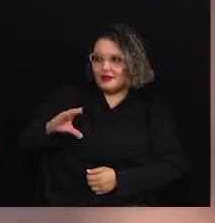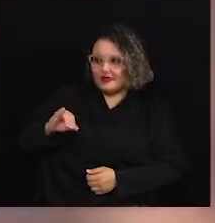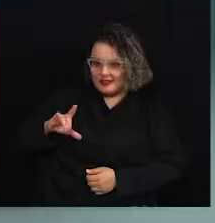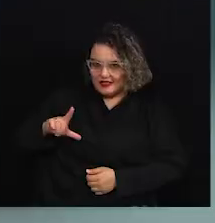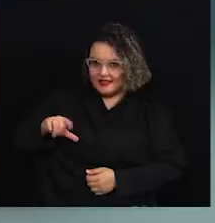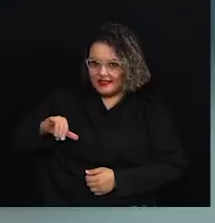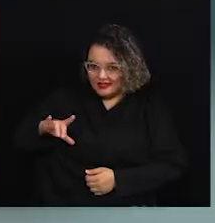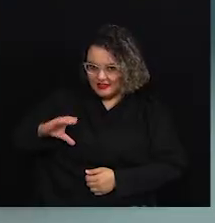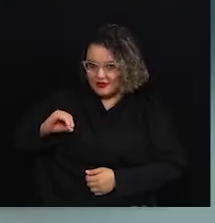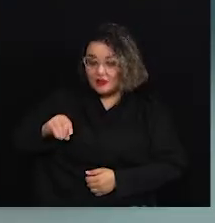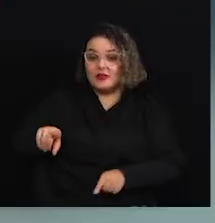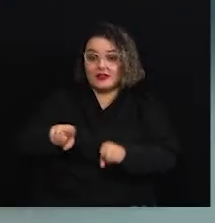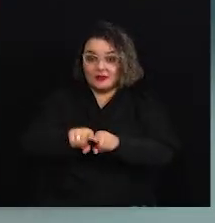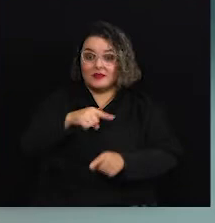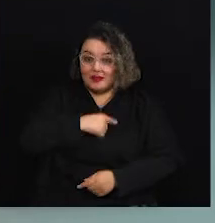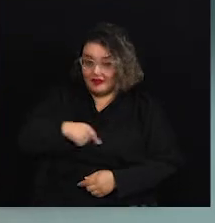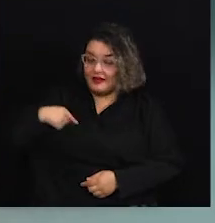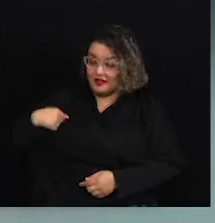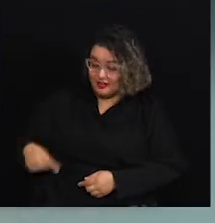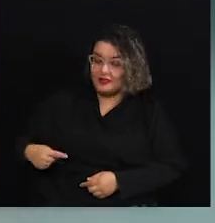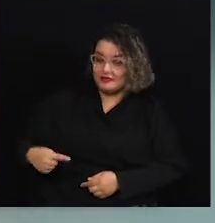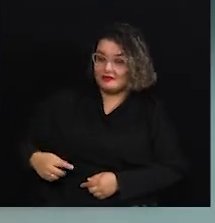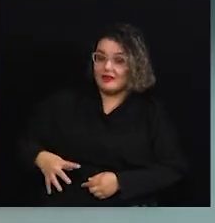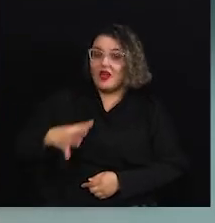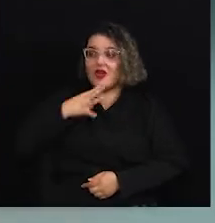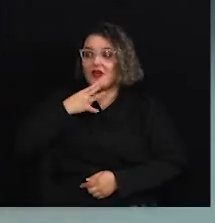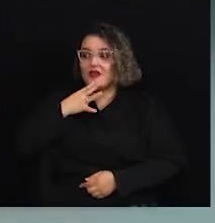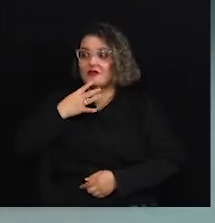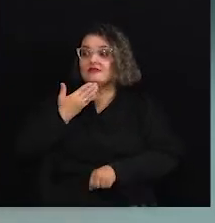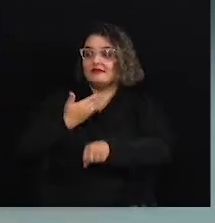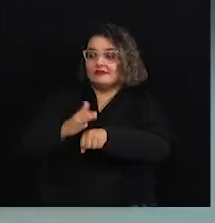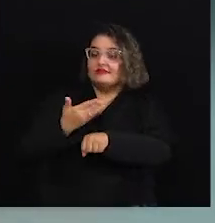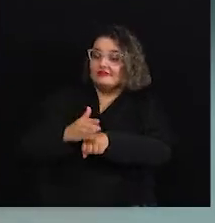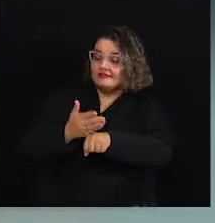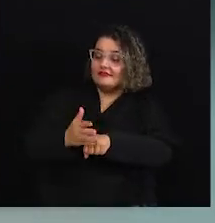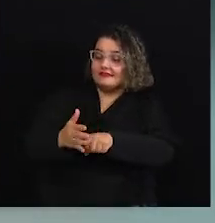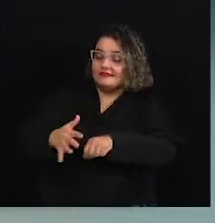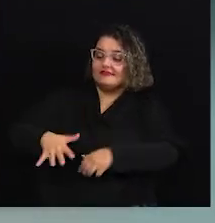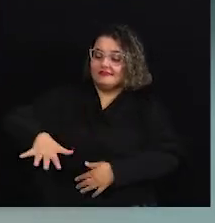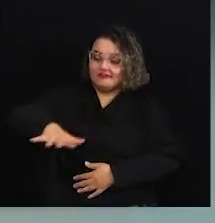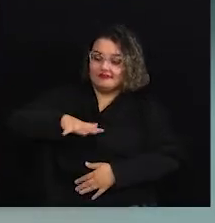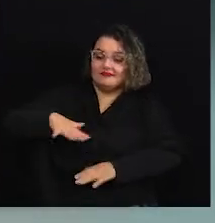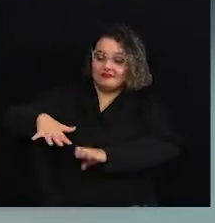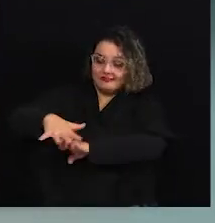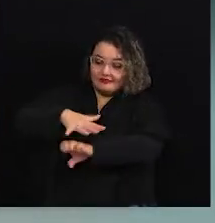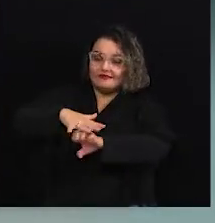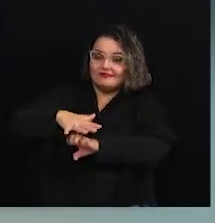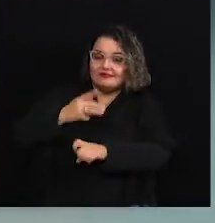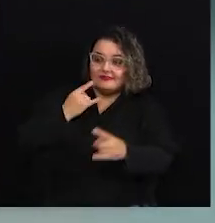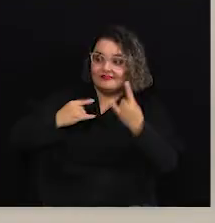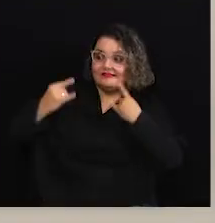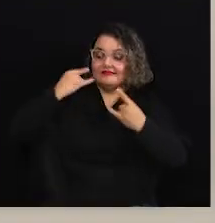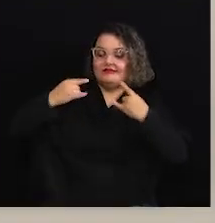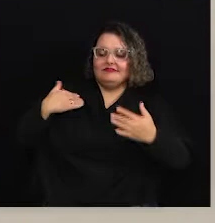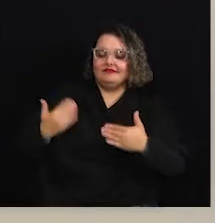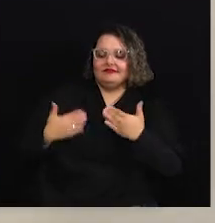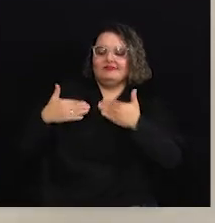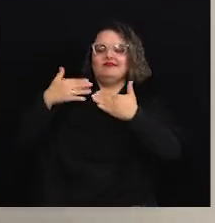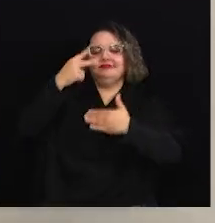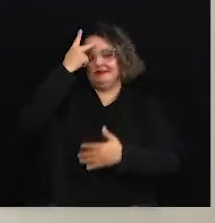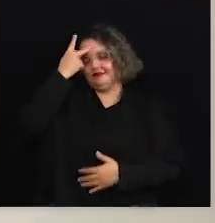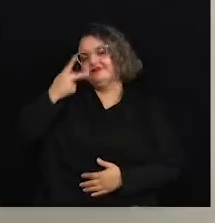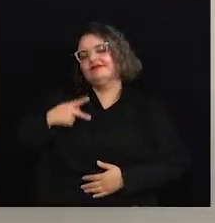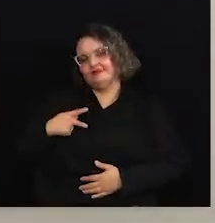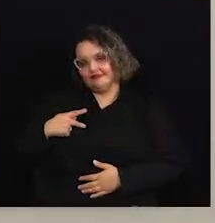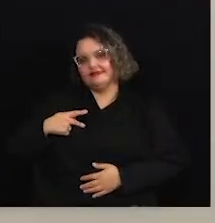China. Ao longo da obra, os leitores vão conhecer a história de uma companhia de treinamento corporativo para se inspirar e